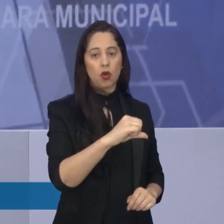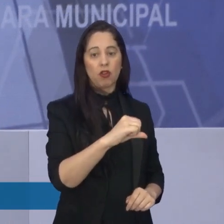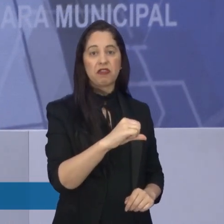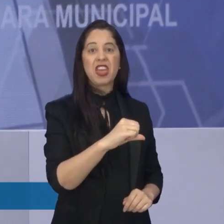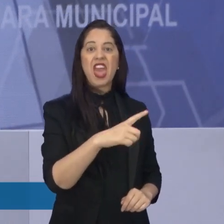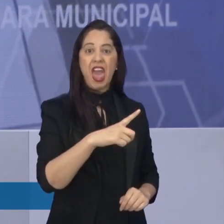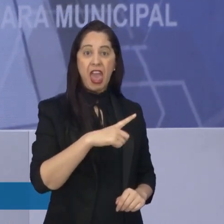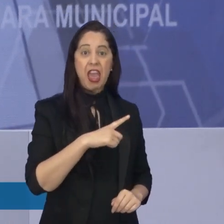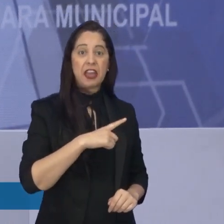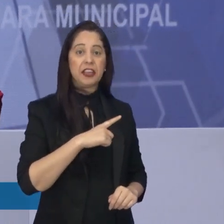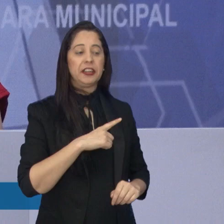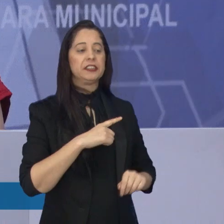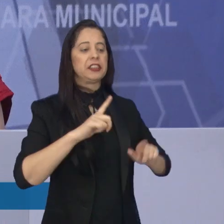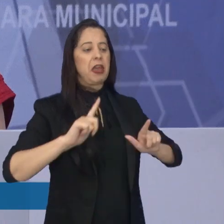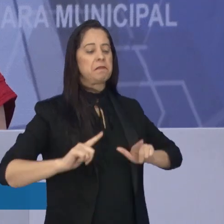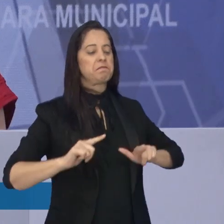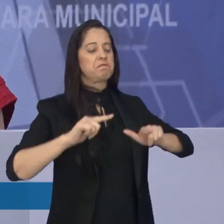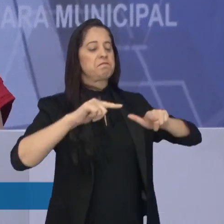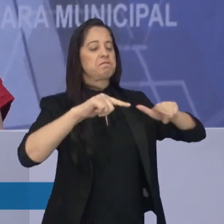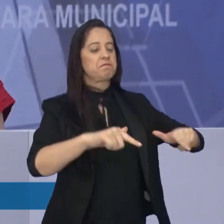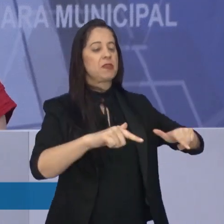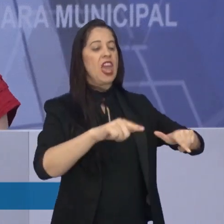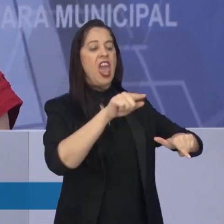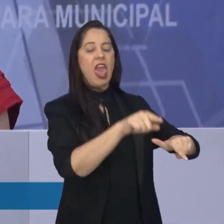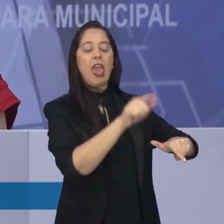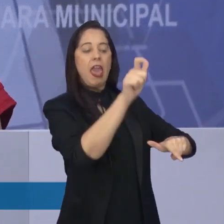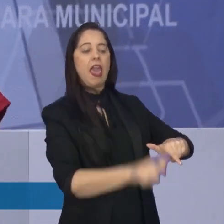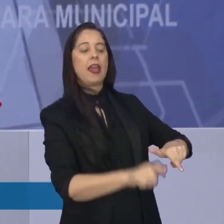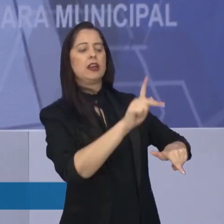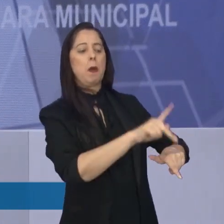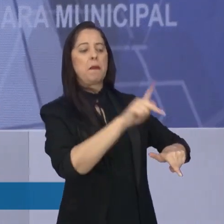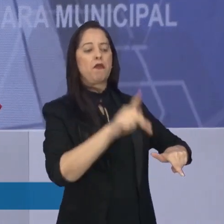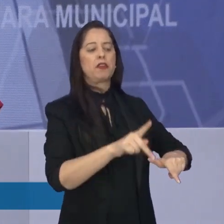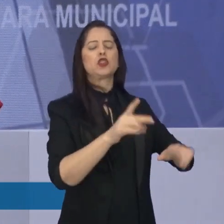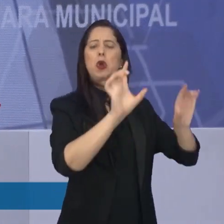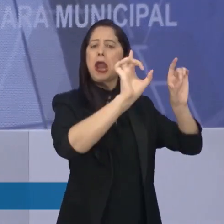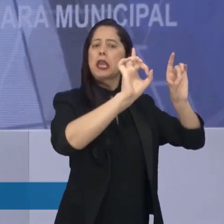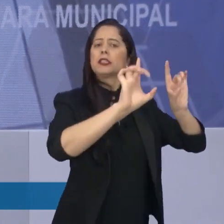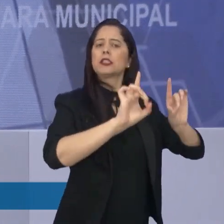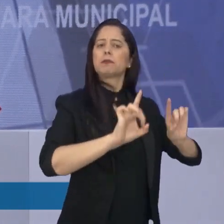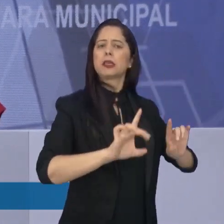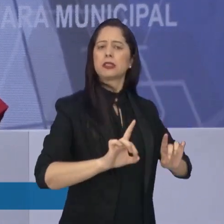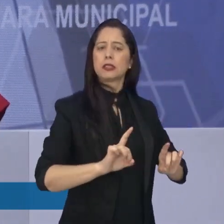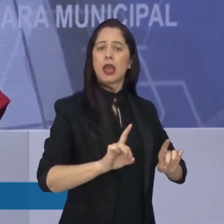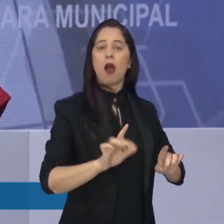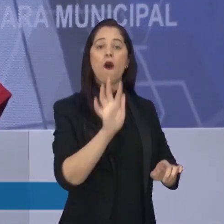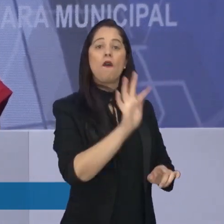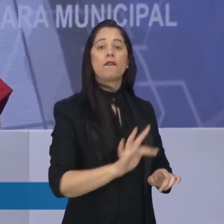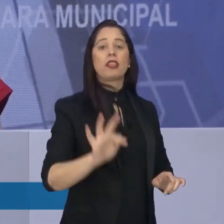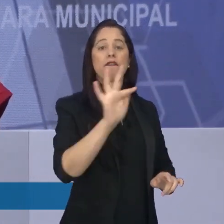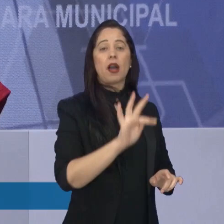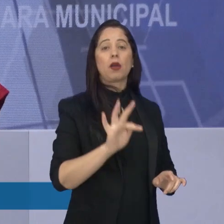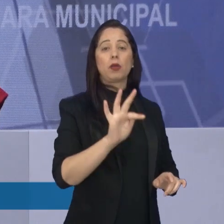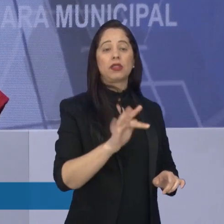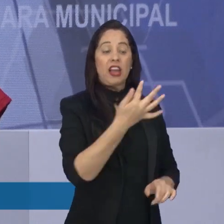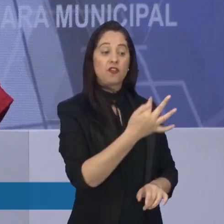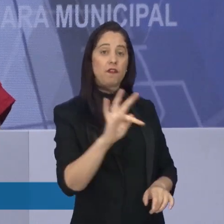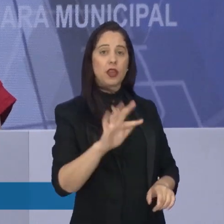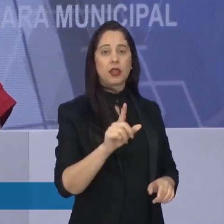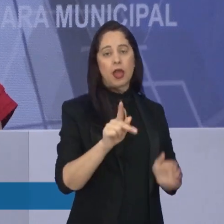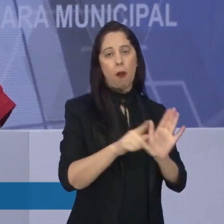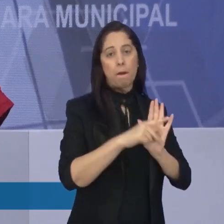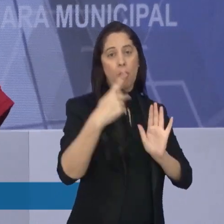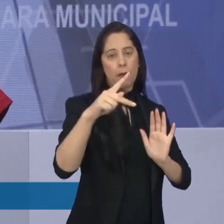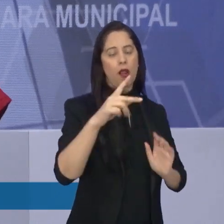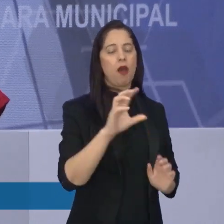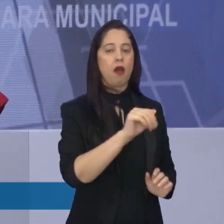de professor honoris causa pela Universidade Federal do ABC. Nos últimos anos,